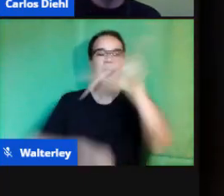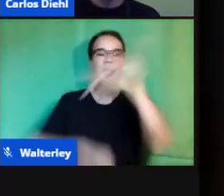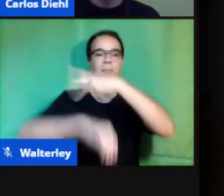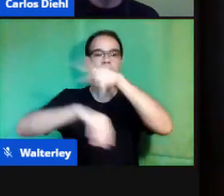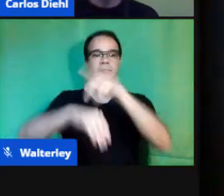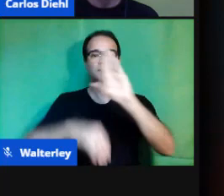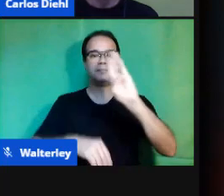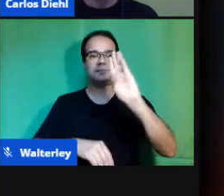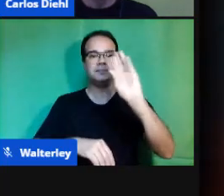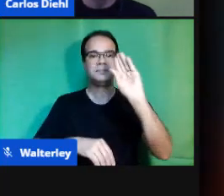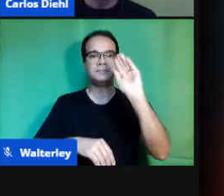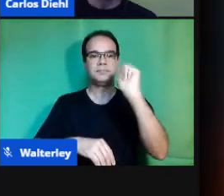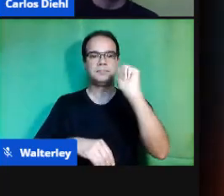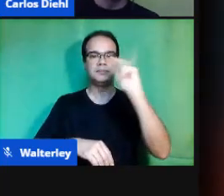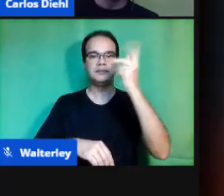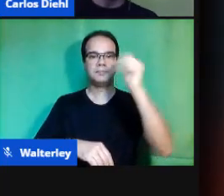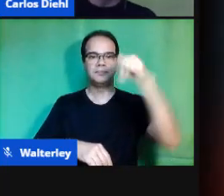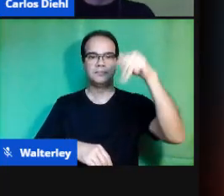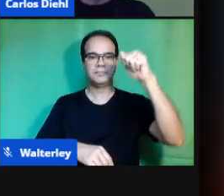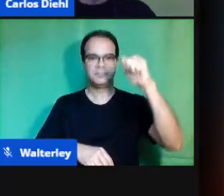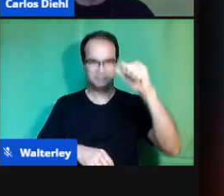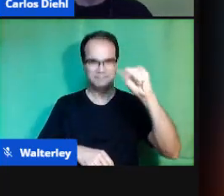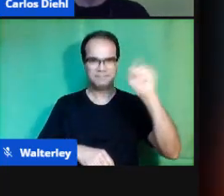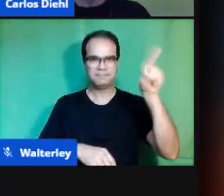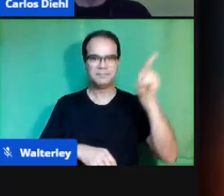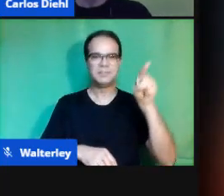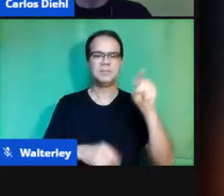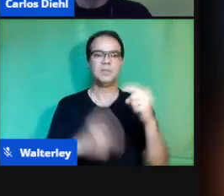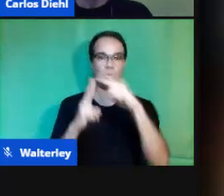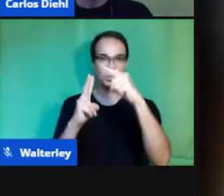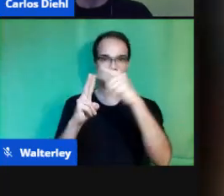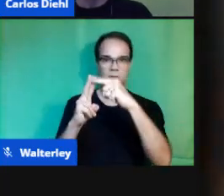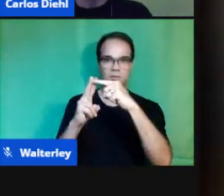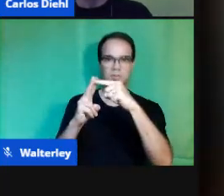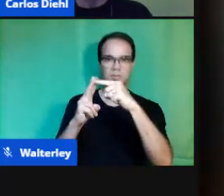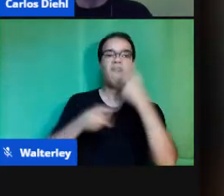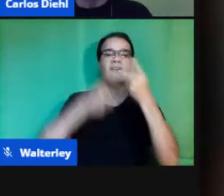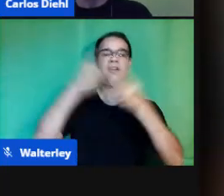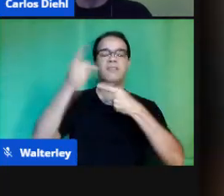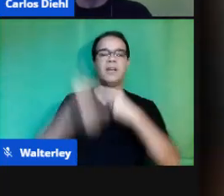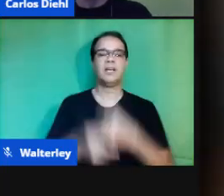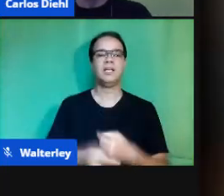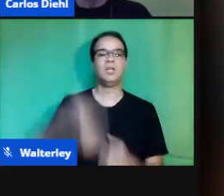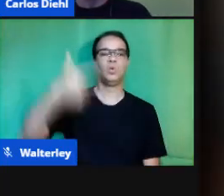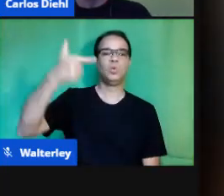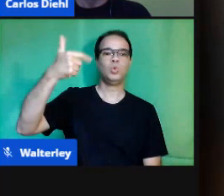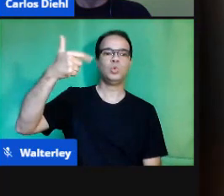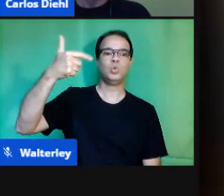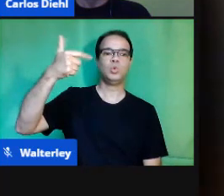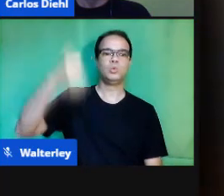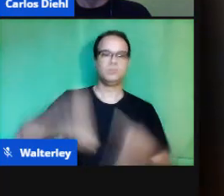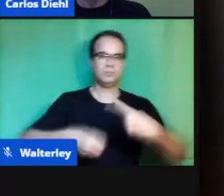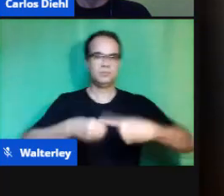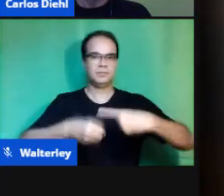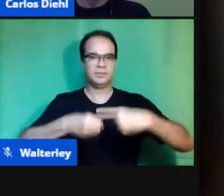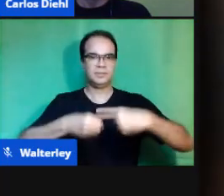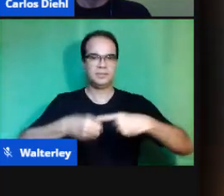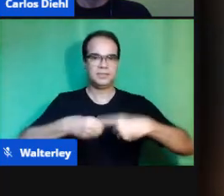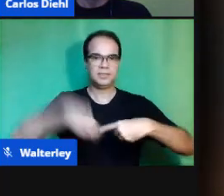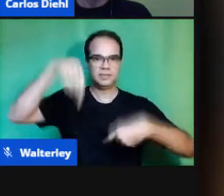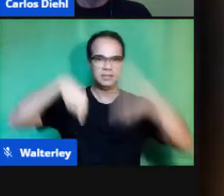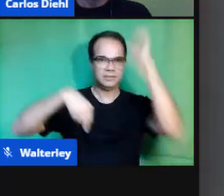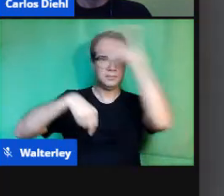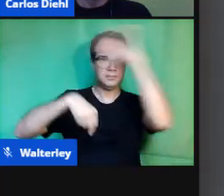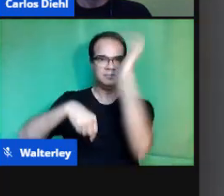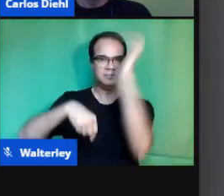FIFA, Joseph Blatter, e o presidente da CBF, Ricardo Teixeira, anunciaram as 12 cidades sedes da Copa do Mundo de 2014 no